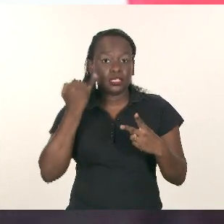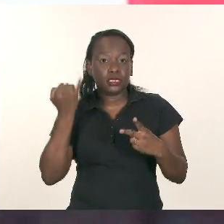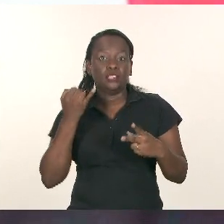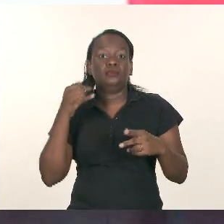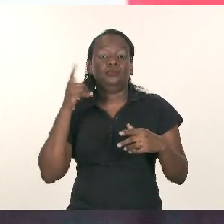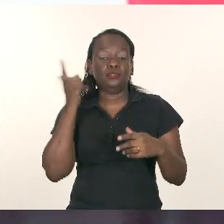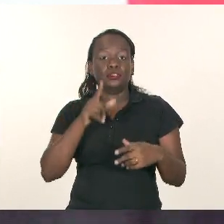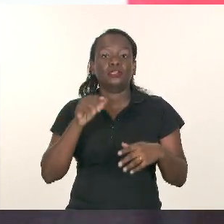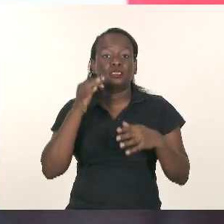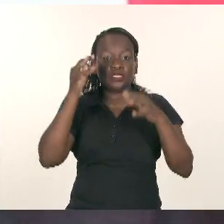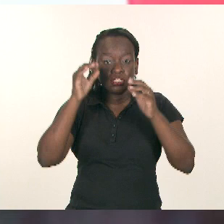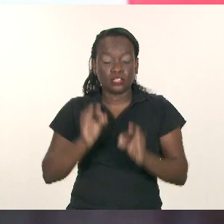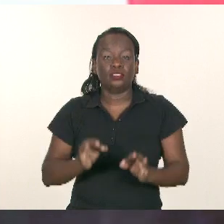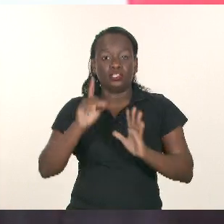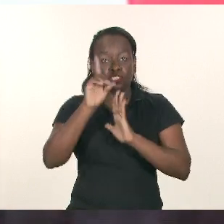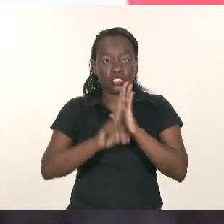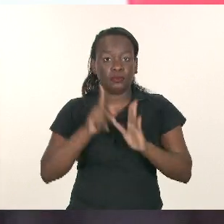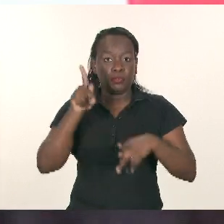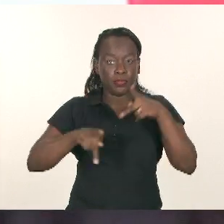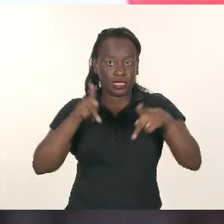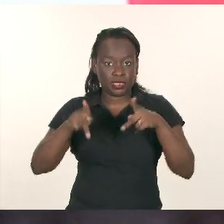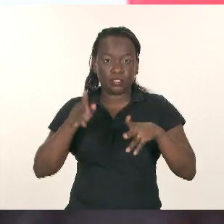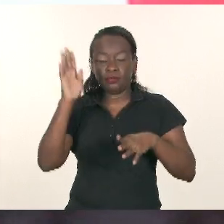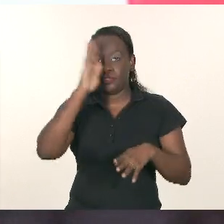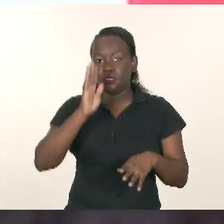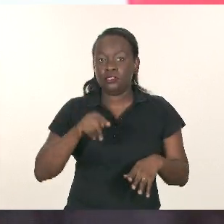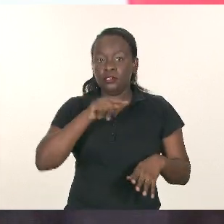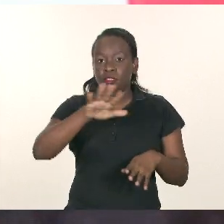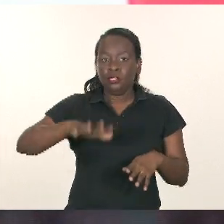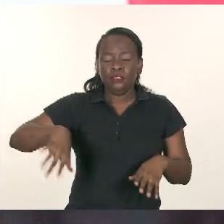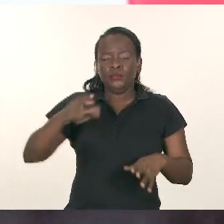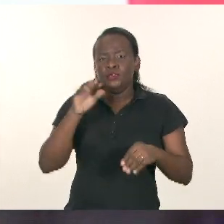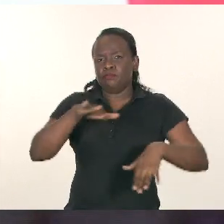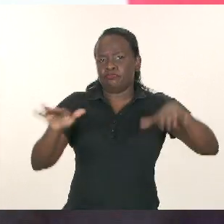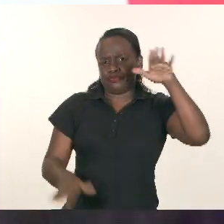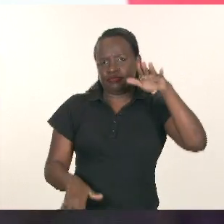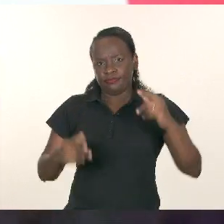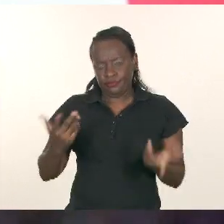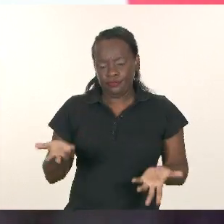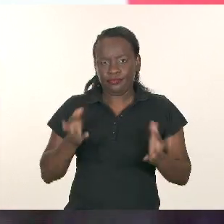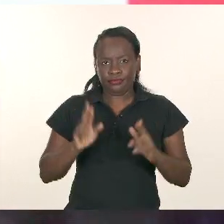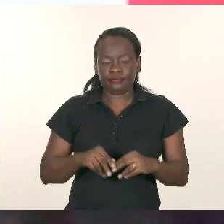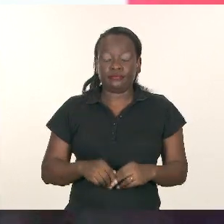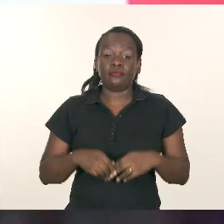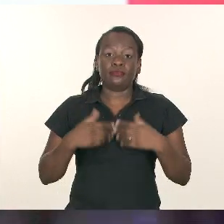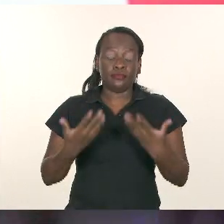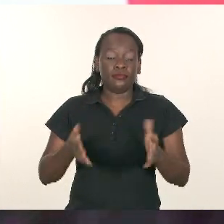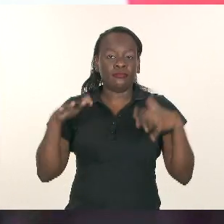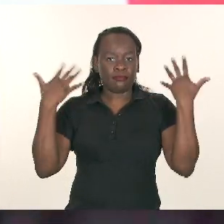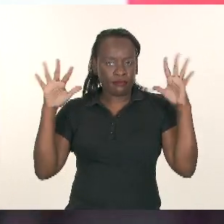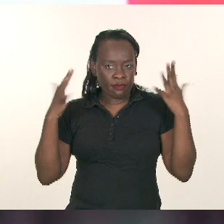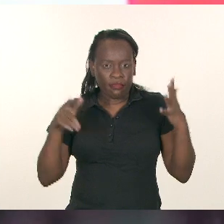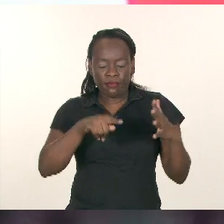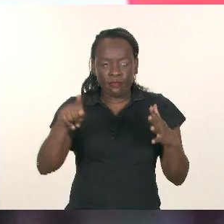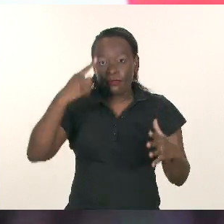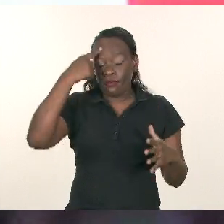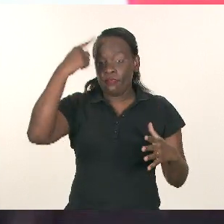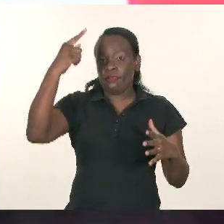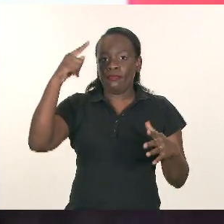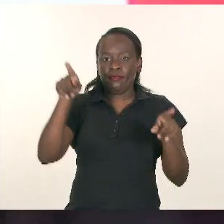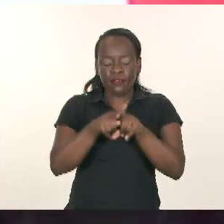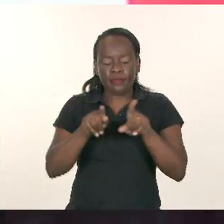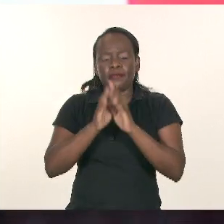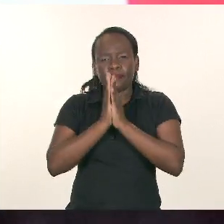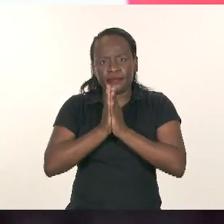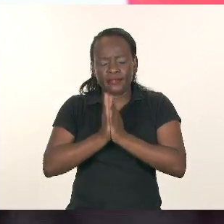fundamentais para a garantia dos direitos da população num país tão desigual que nem o nosso. Então, parabenizo pela iniciativa e